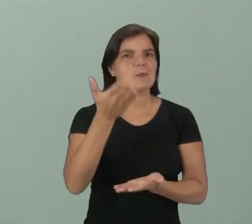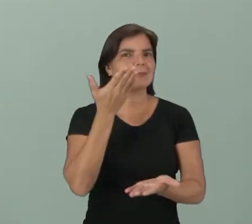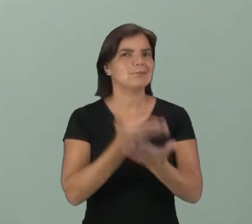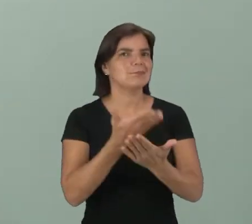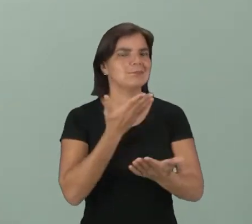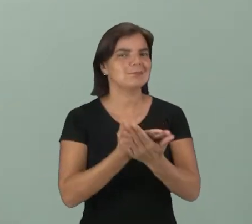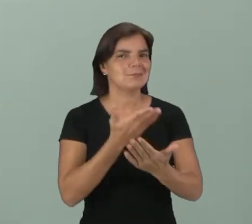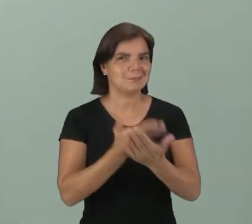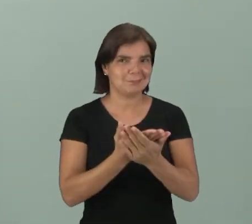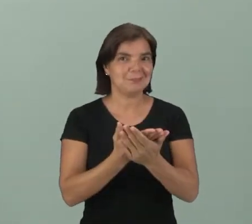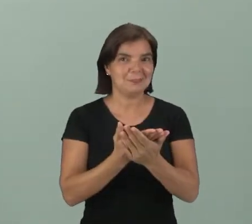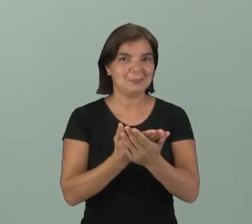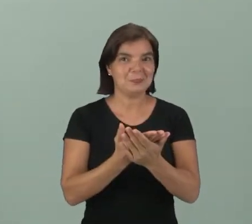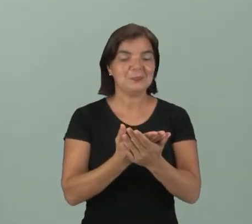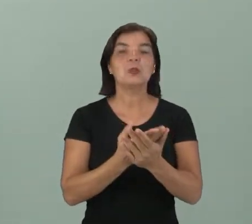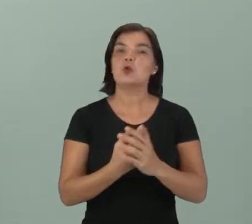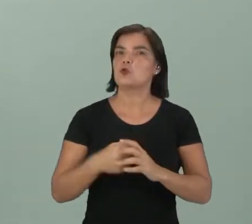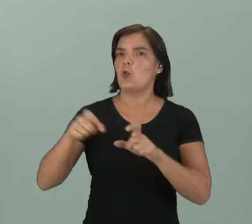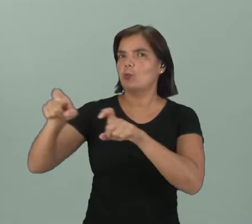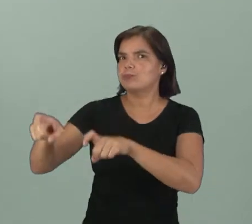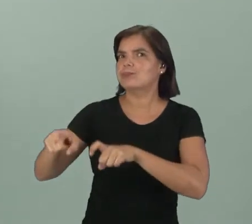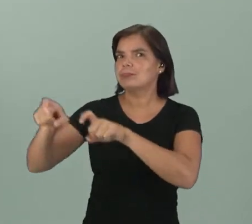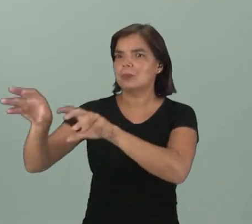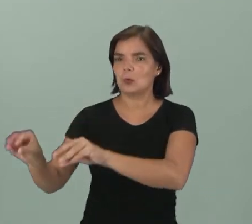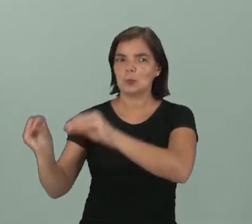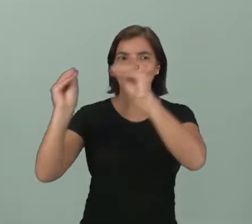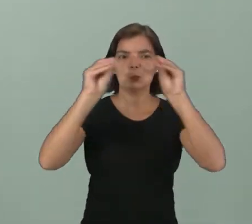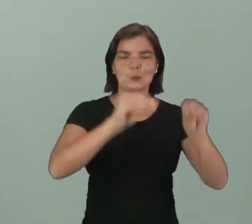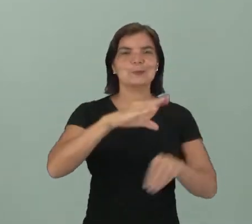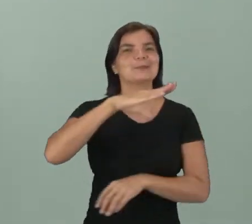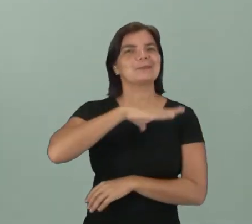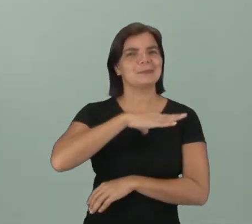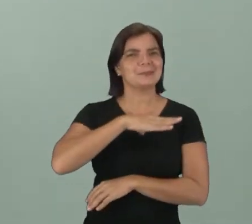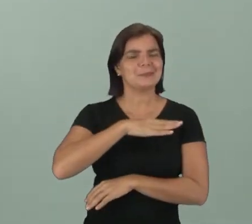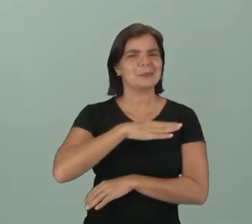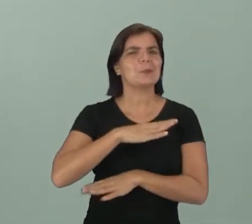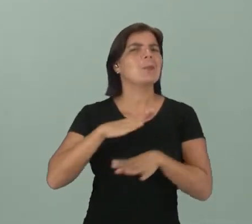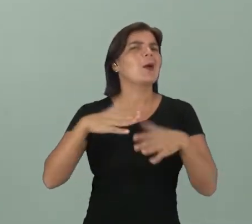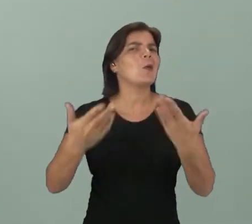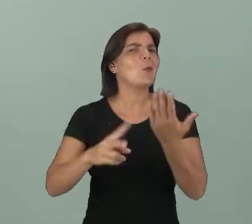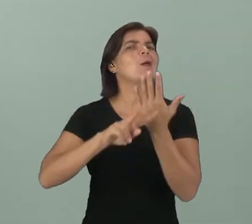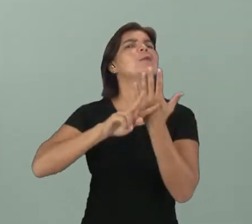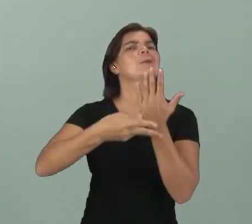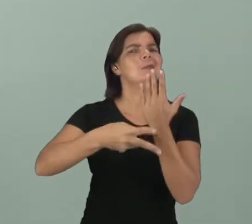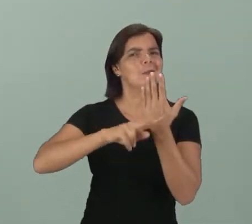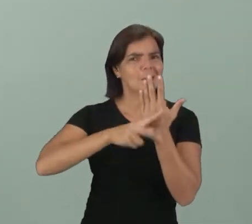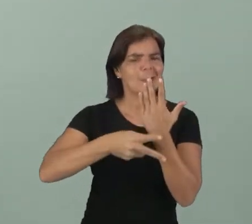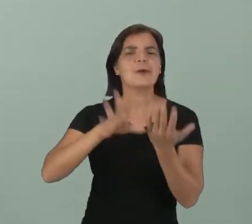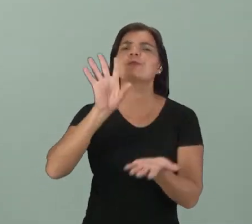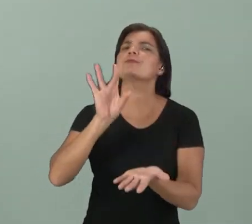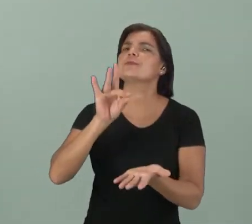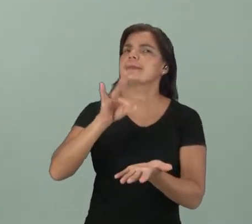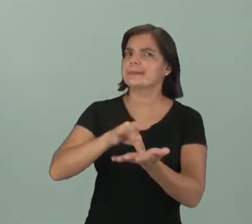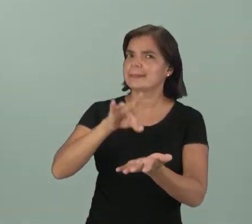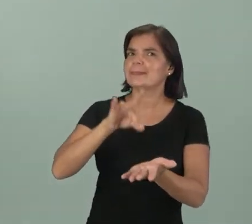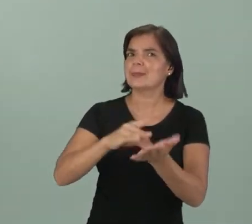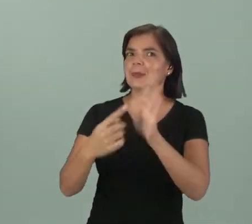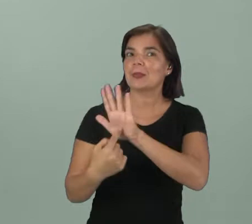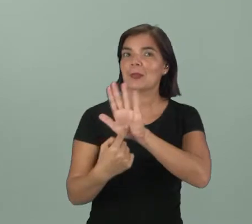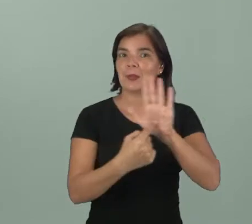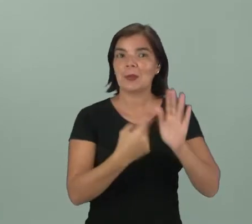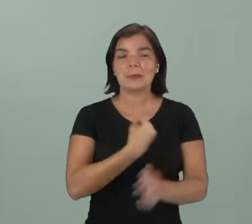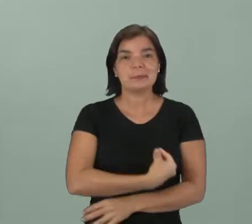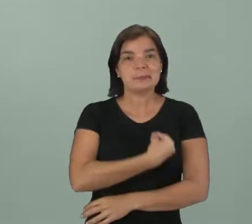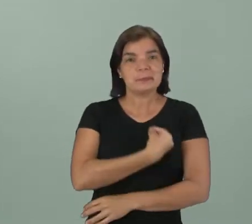já estudou da saída do homem do campo para a cidade mas que consequência de fato tem isso a